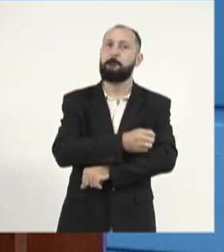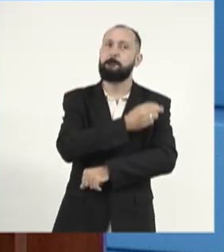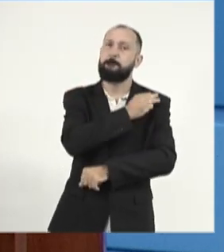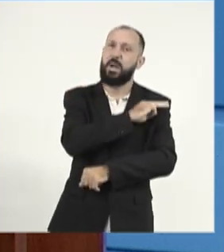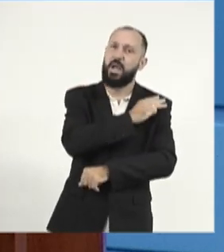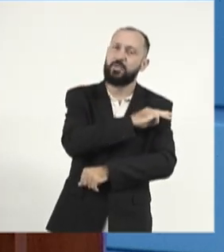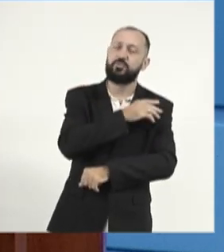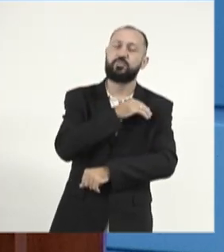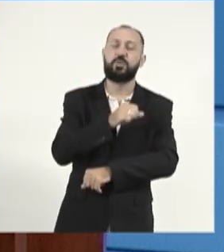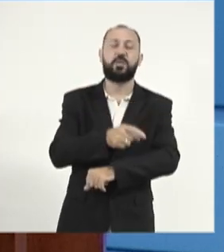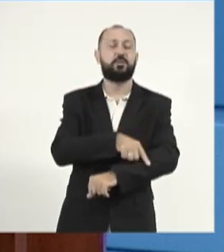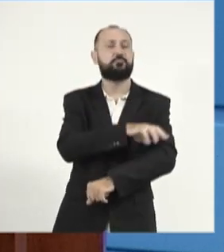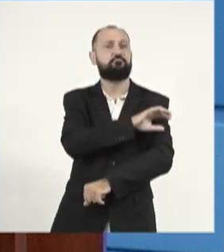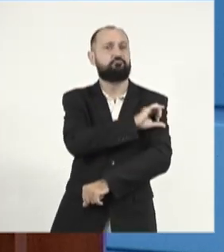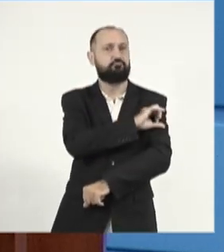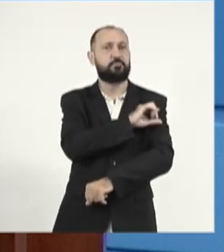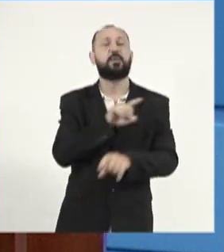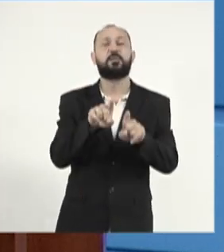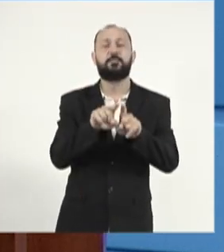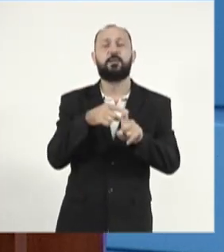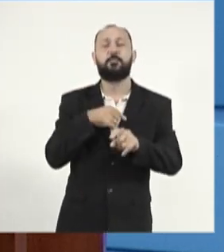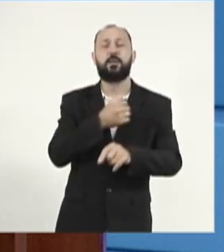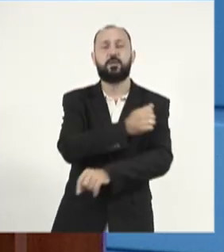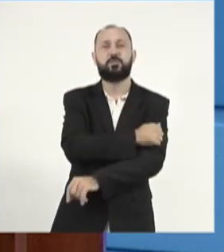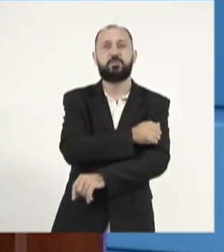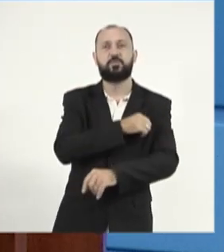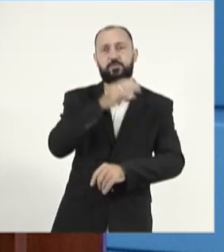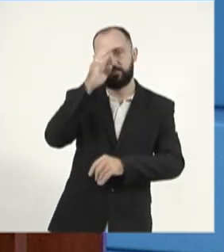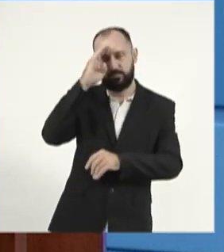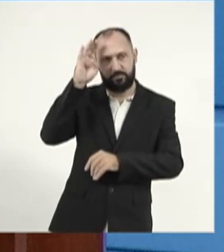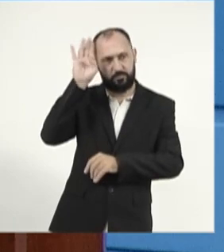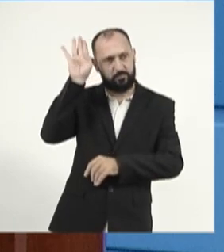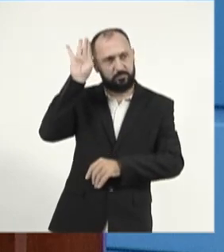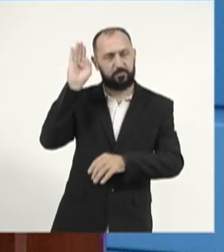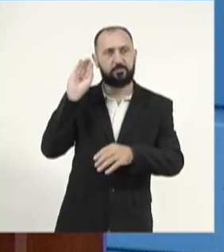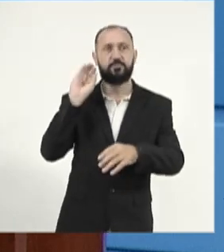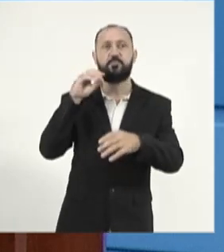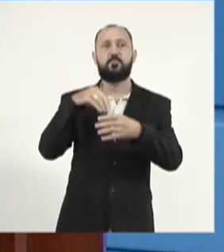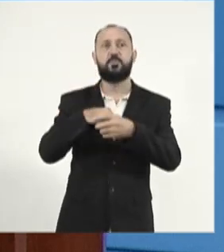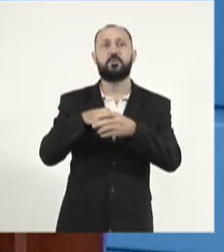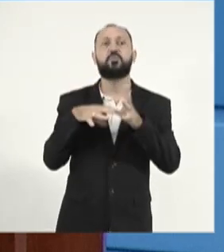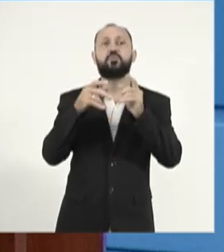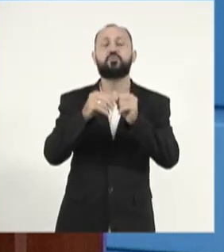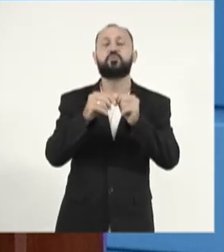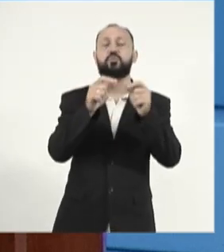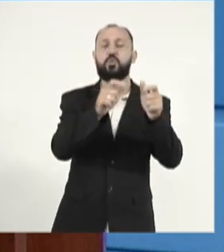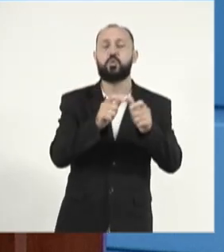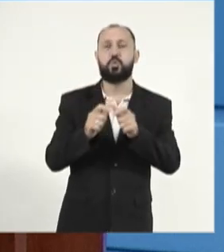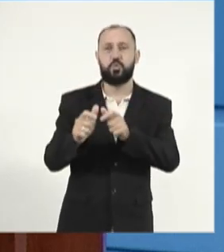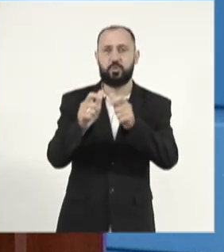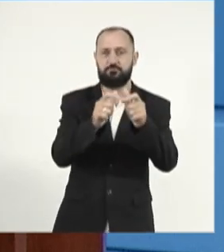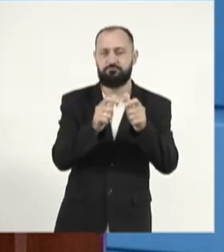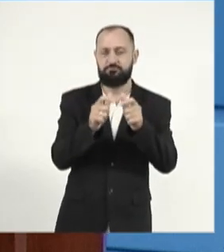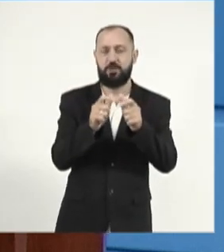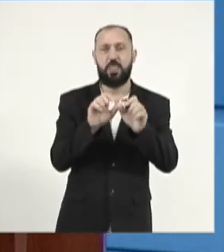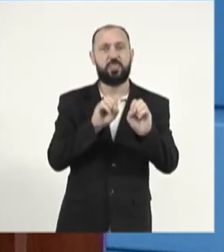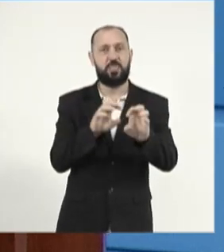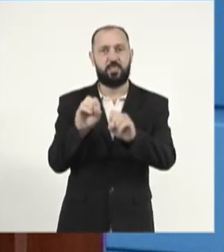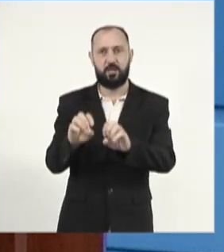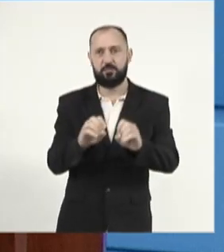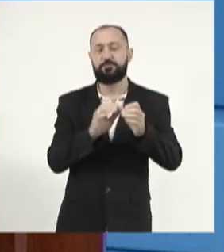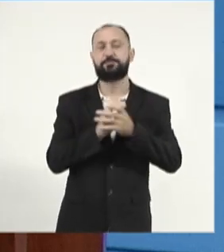e também para as estudantes universitárias que estão dentro de todos os aspectos da